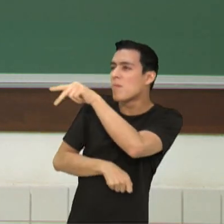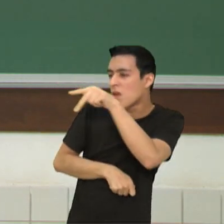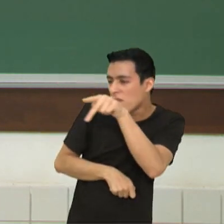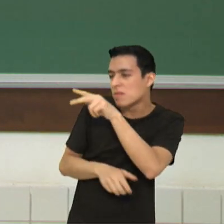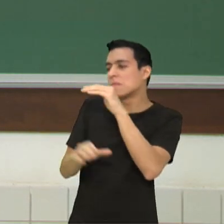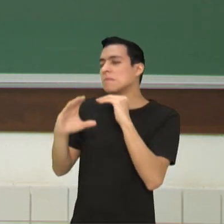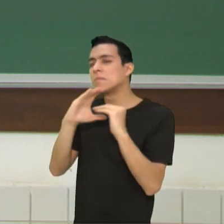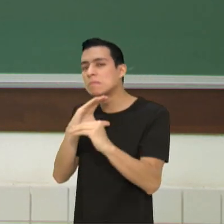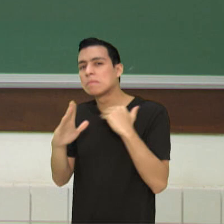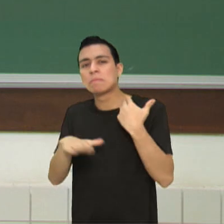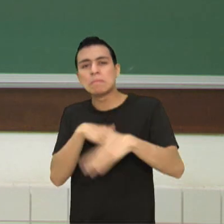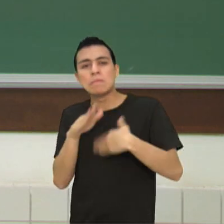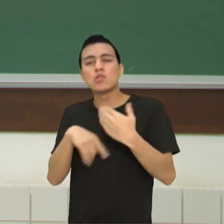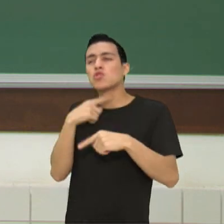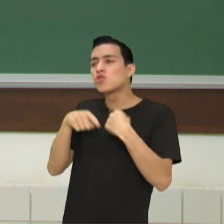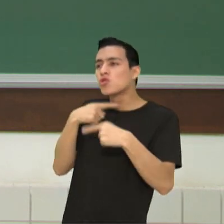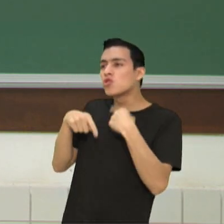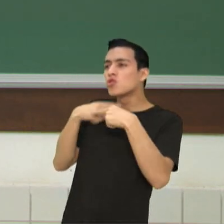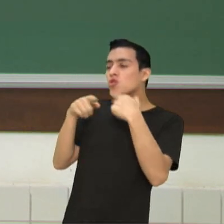conteúdos. Vamos lá.